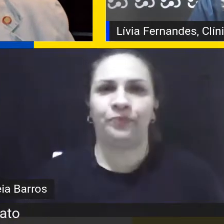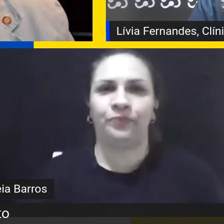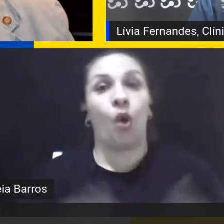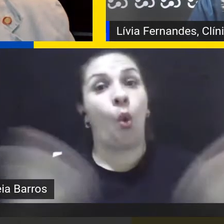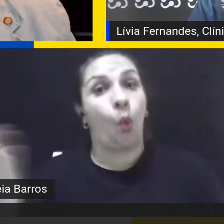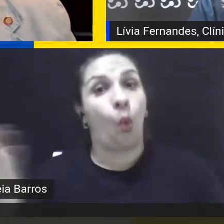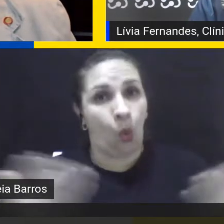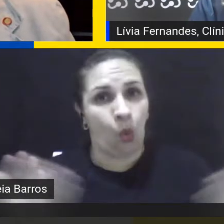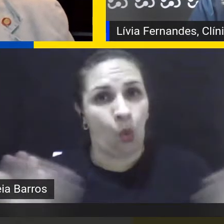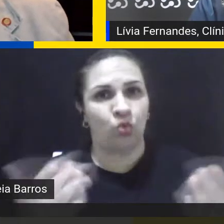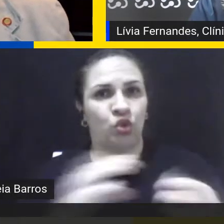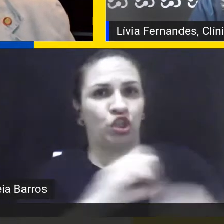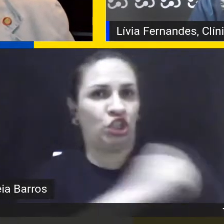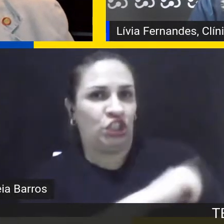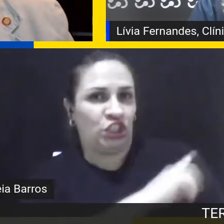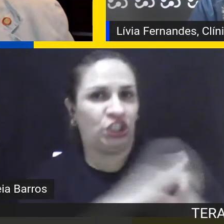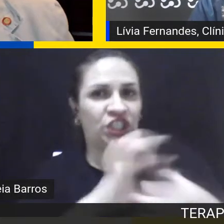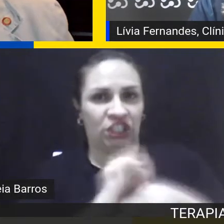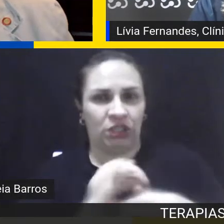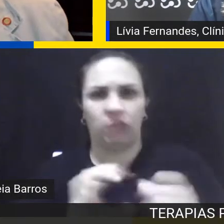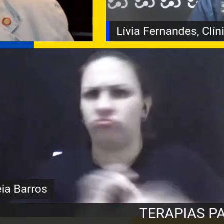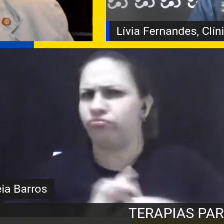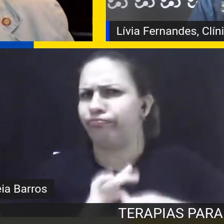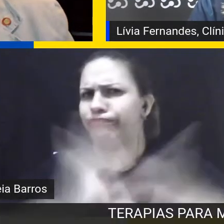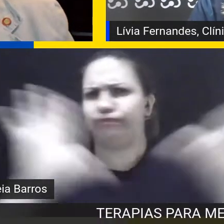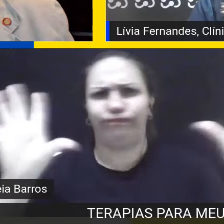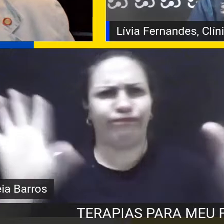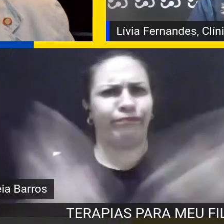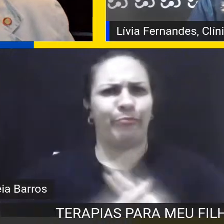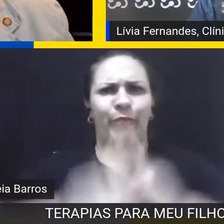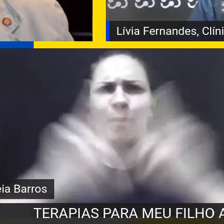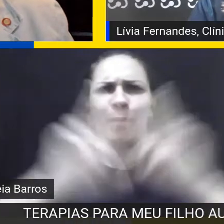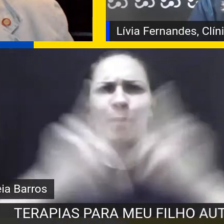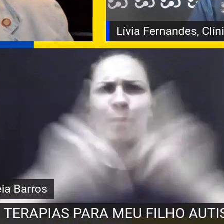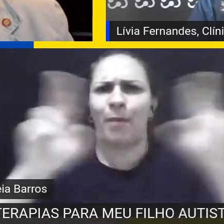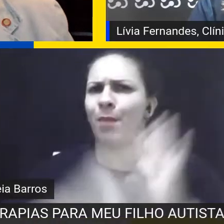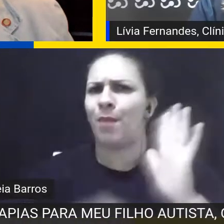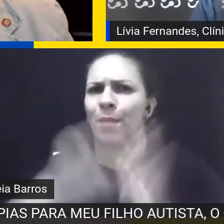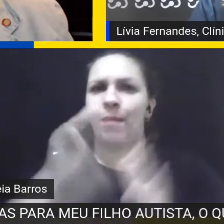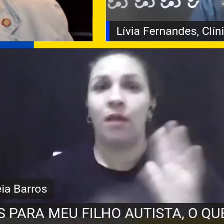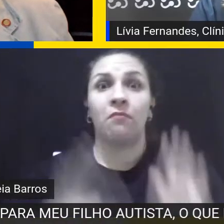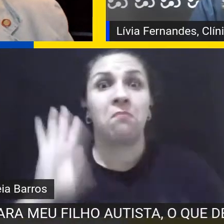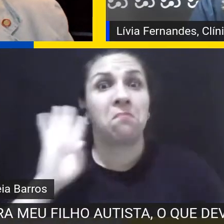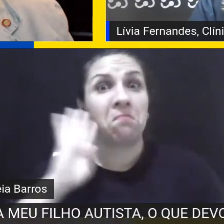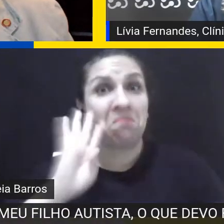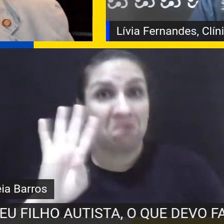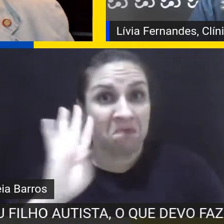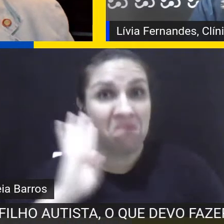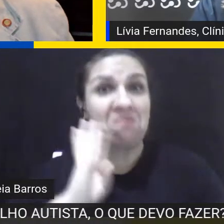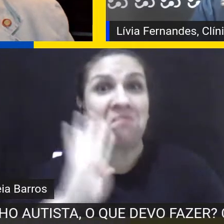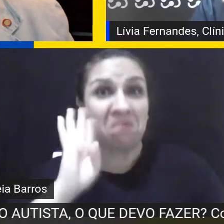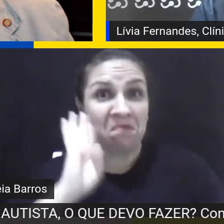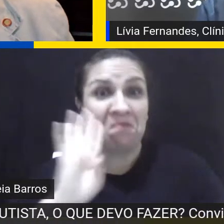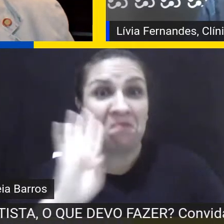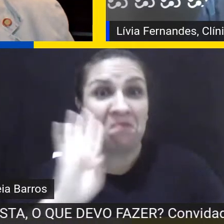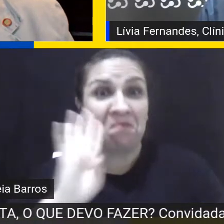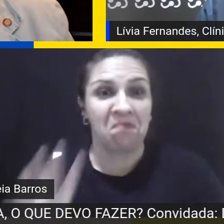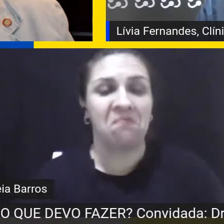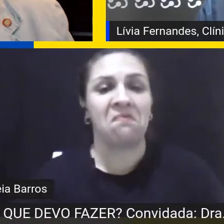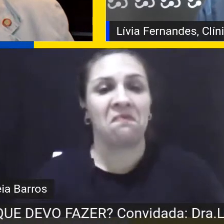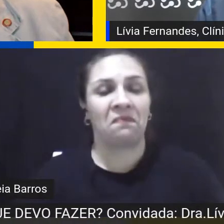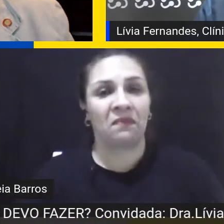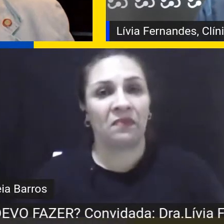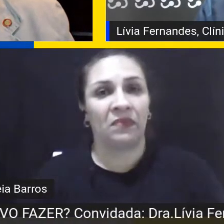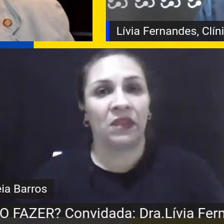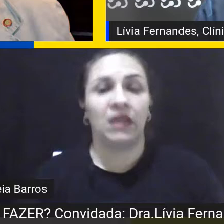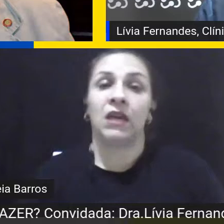várias metodologias, isso é muito legal, muito, muito importante, muito bacana. A gente fala mais